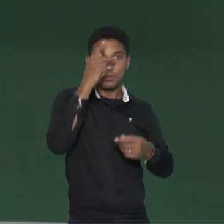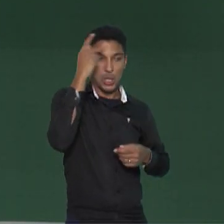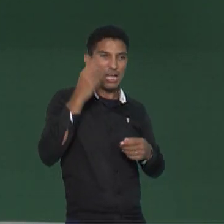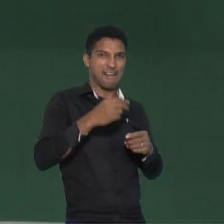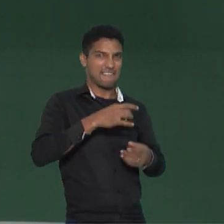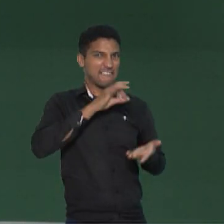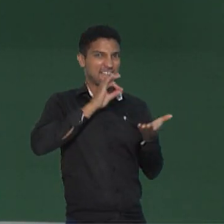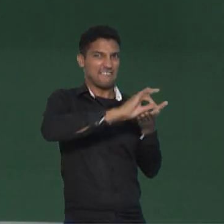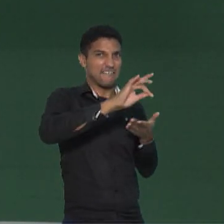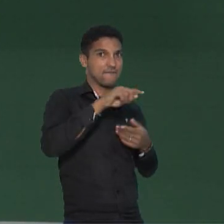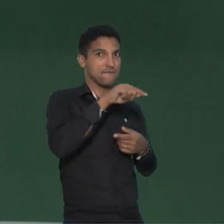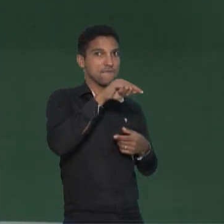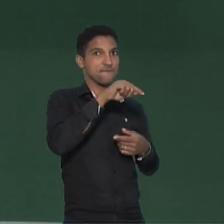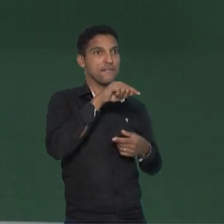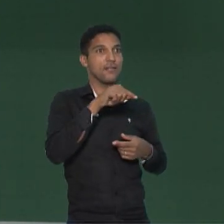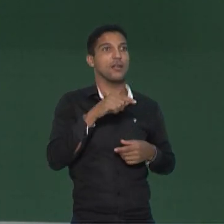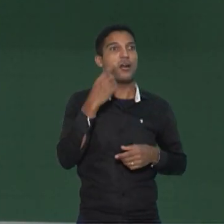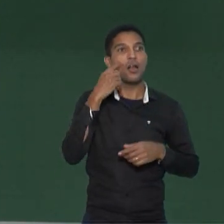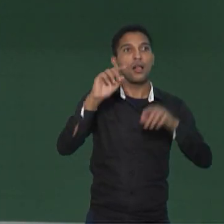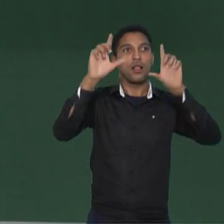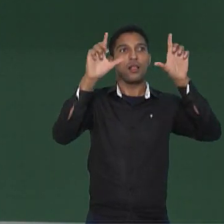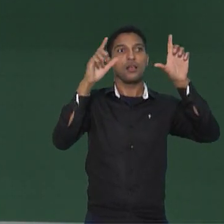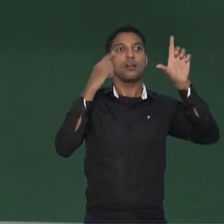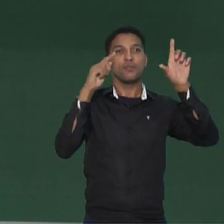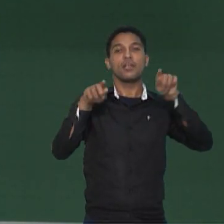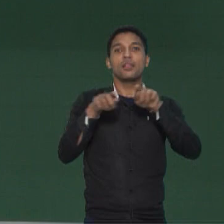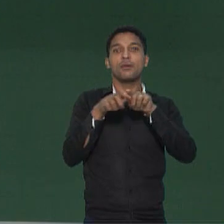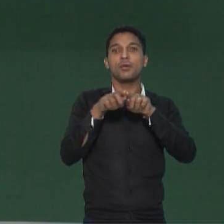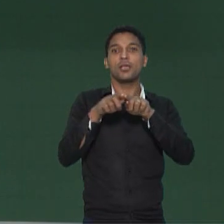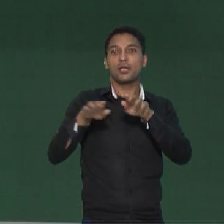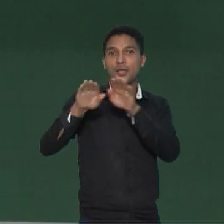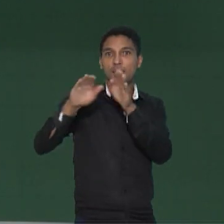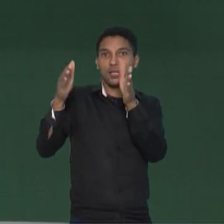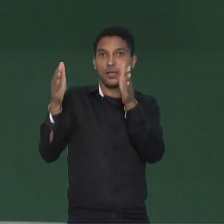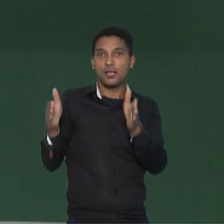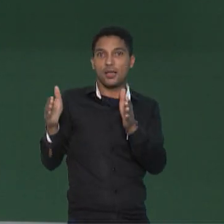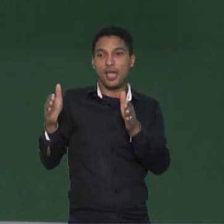Né? E aqui está aqui, ele faz esse caixote onde ele